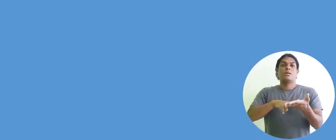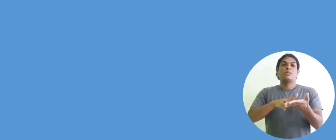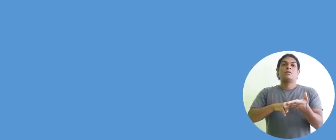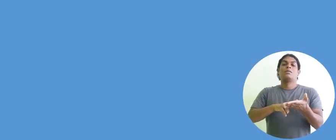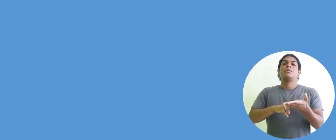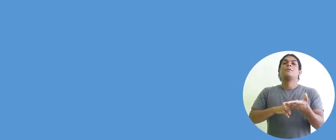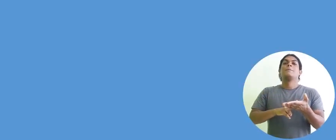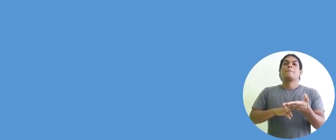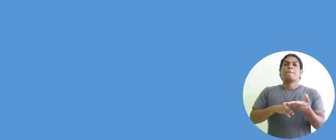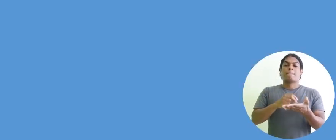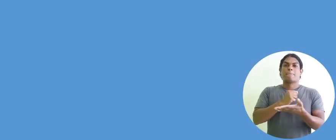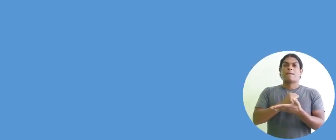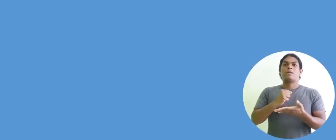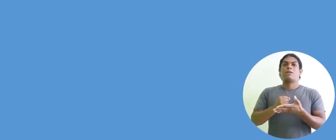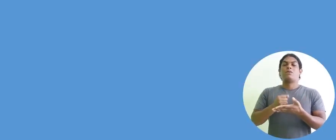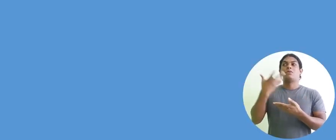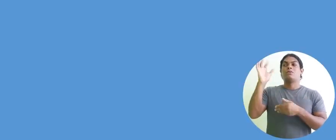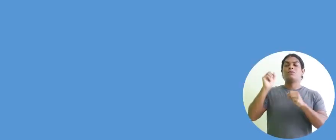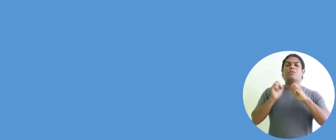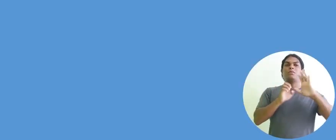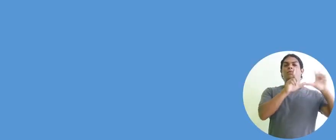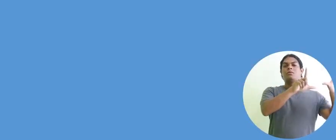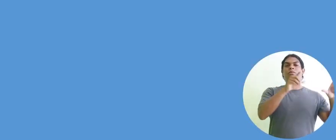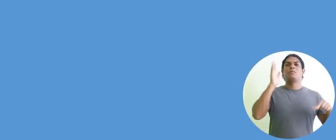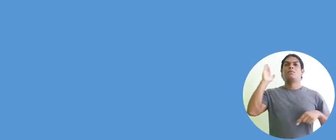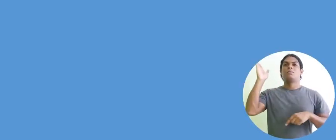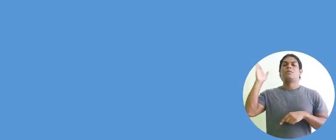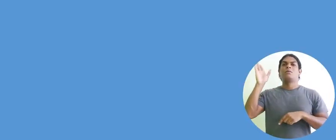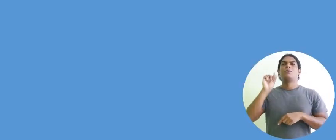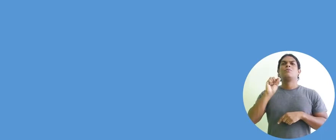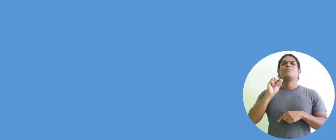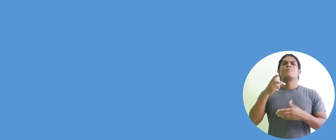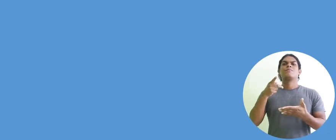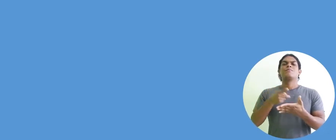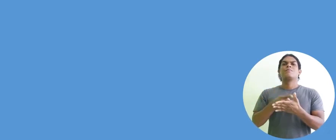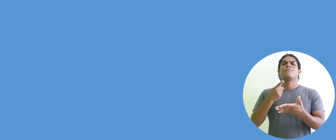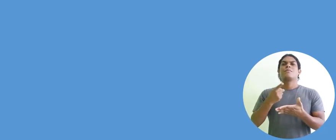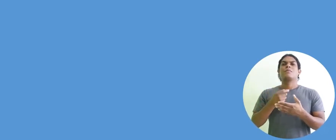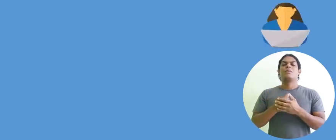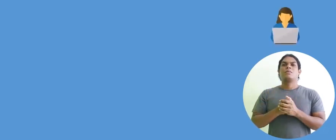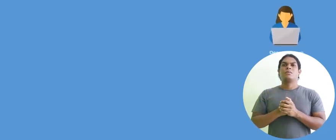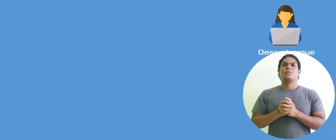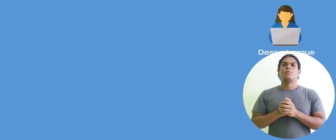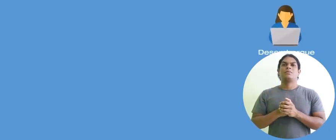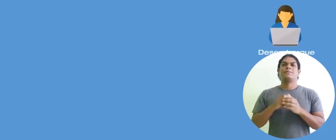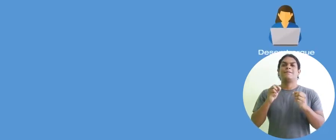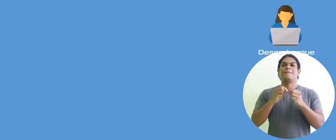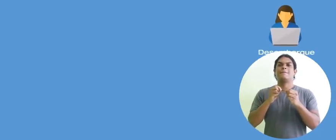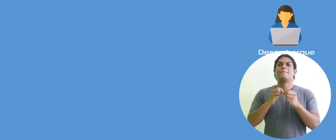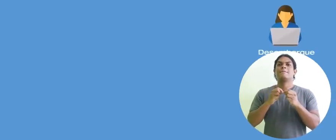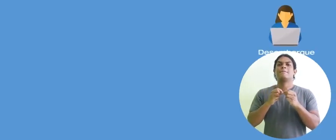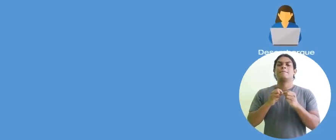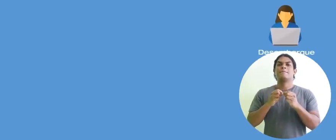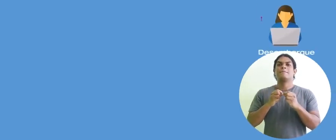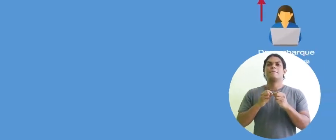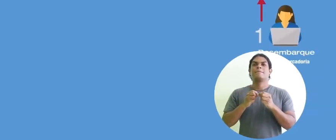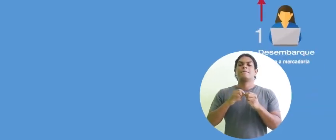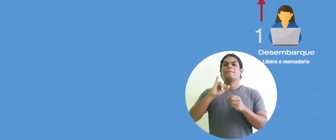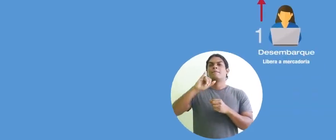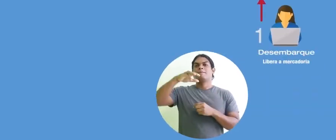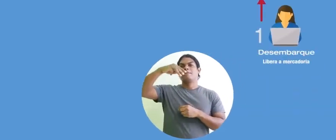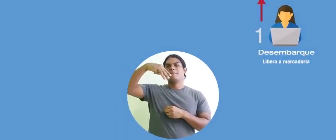mostrar para vocês todos os passos. Então, nesse aqui, o que acontece? O passo 1, quem faz é o importador. Então,